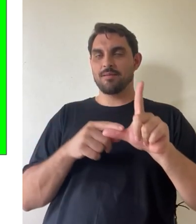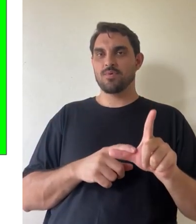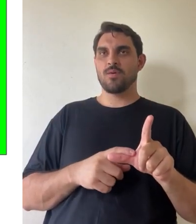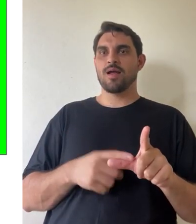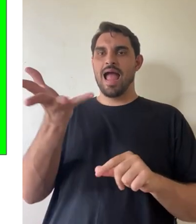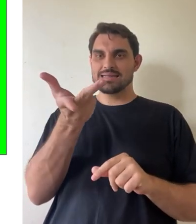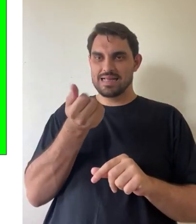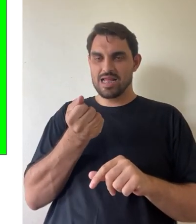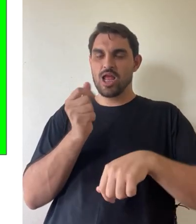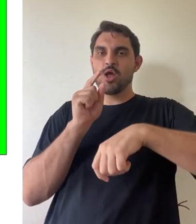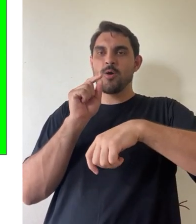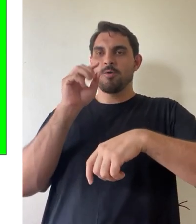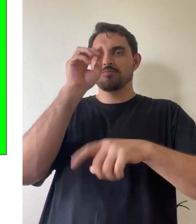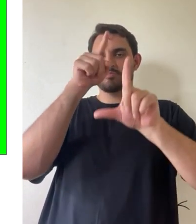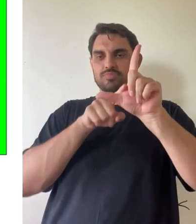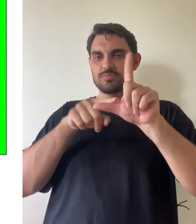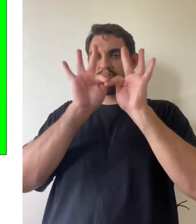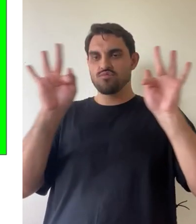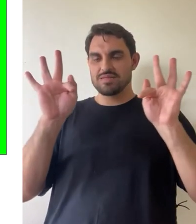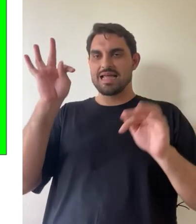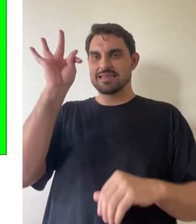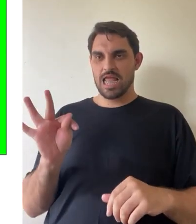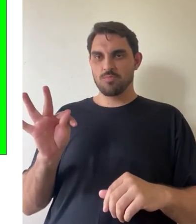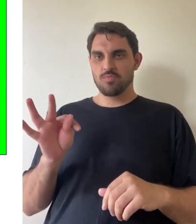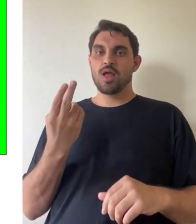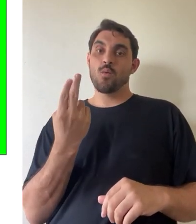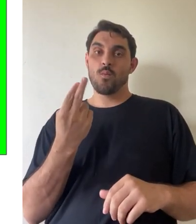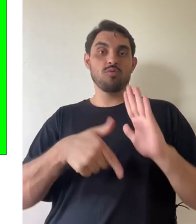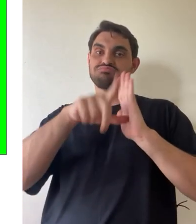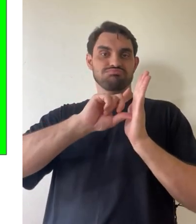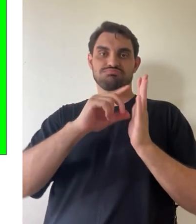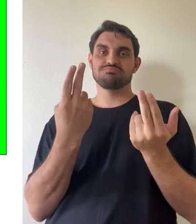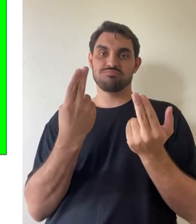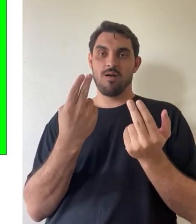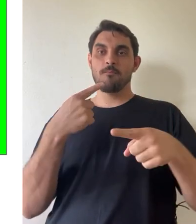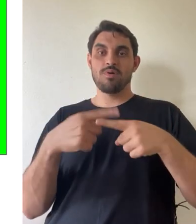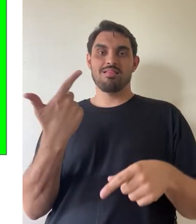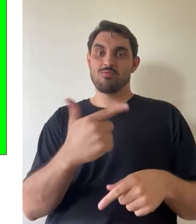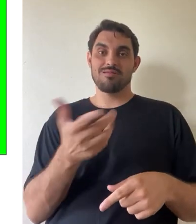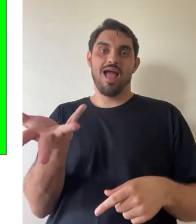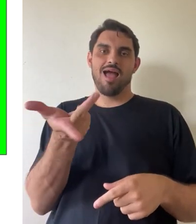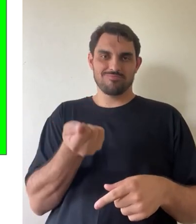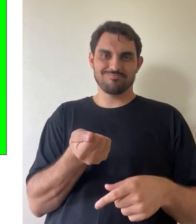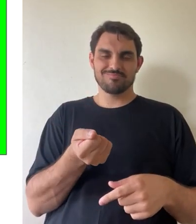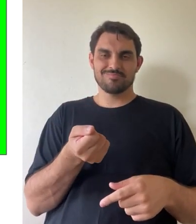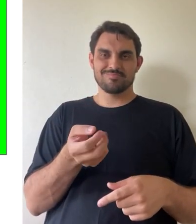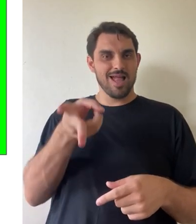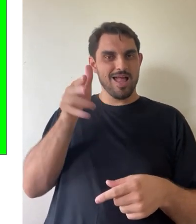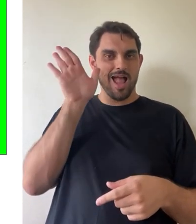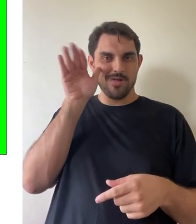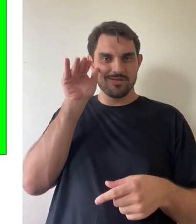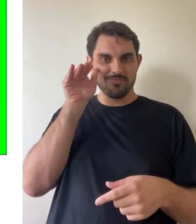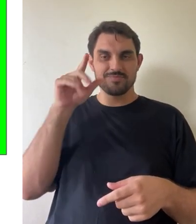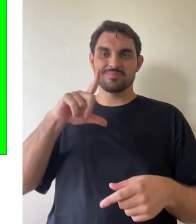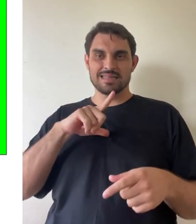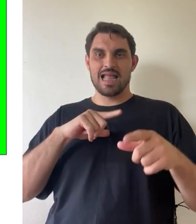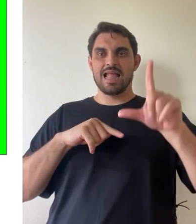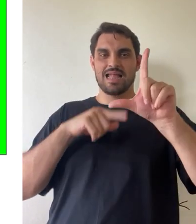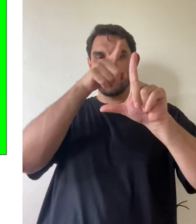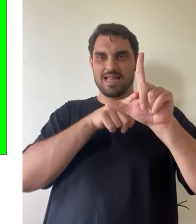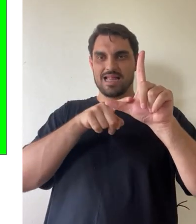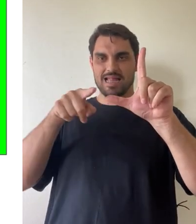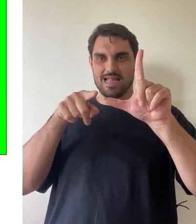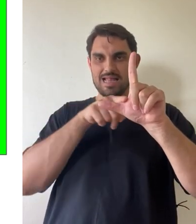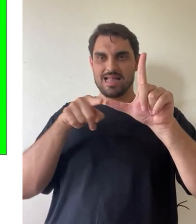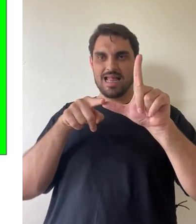movimento retilíneo uniforme é um movimento fácil de nós estudarmos. Nós temos apenas essas duas fórmulas, então, que